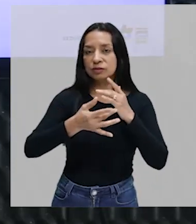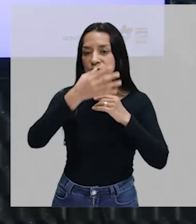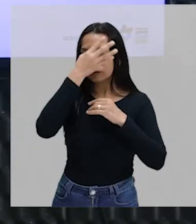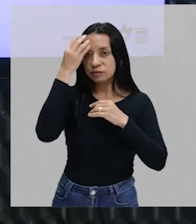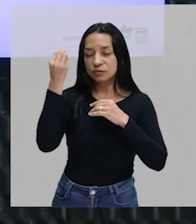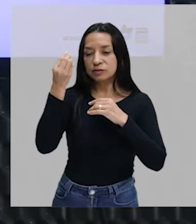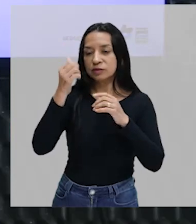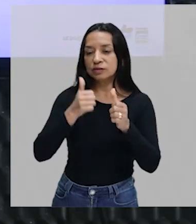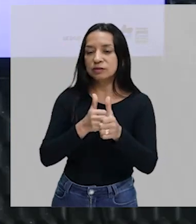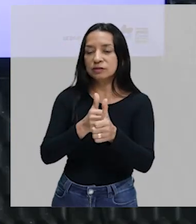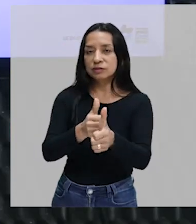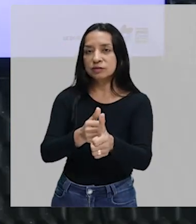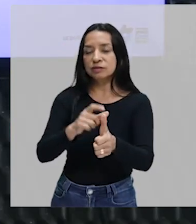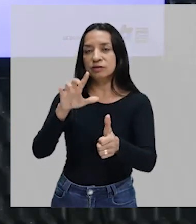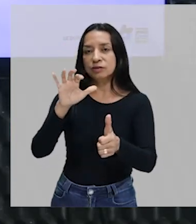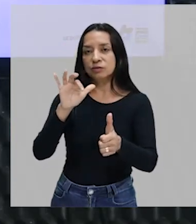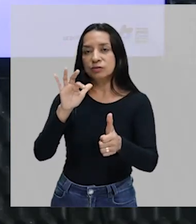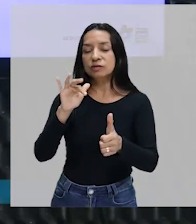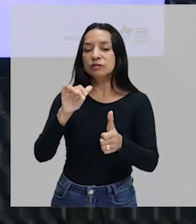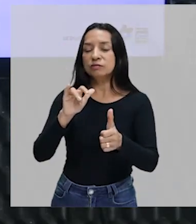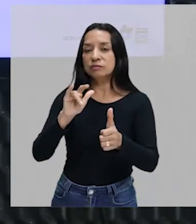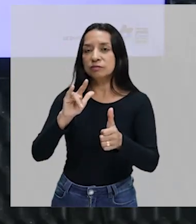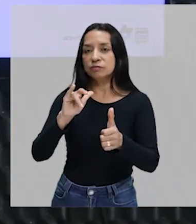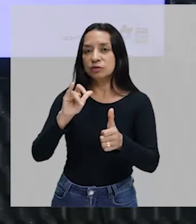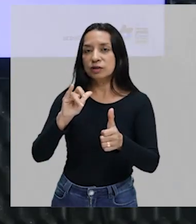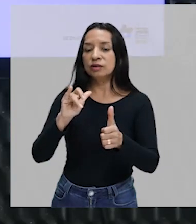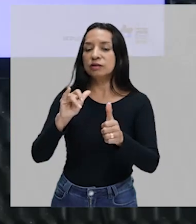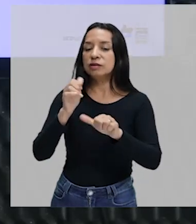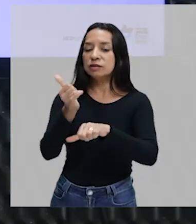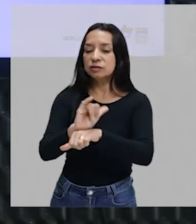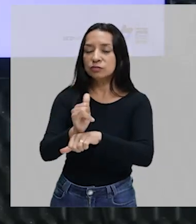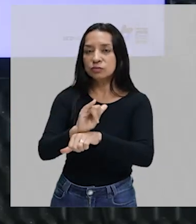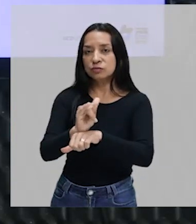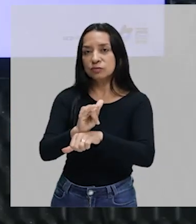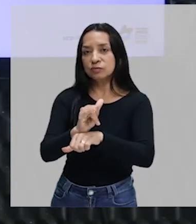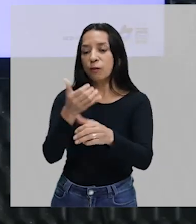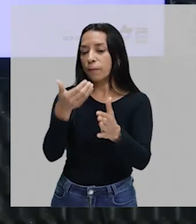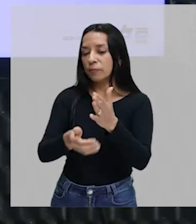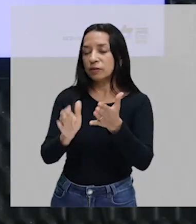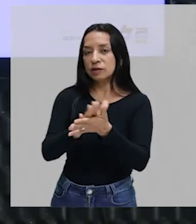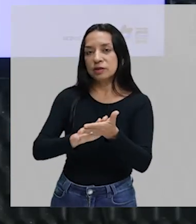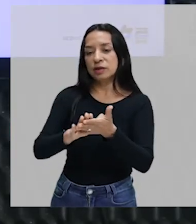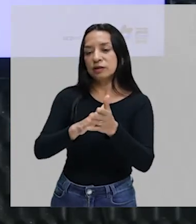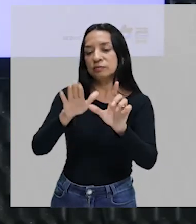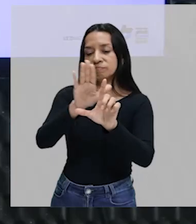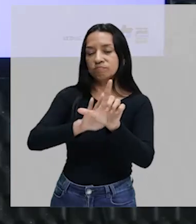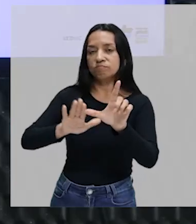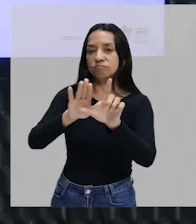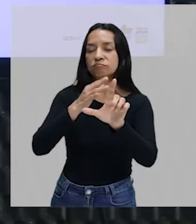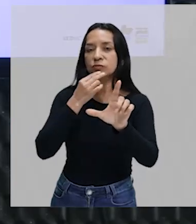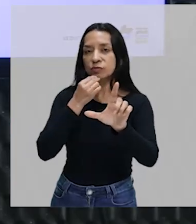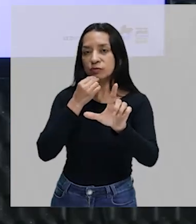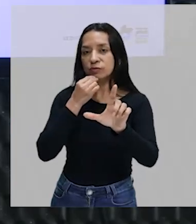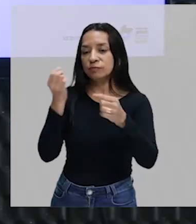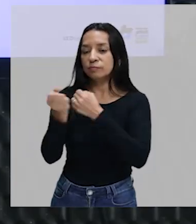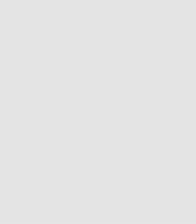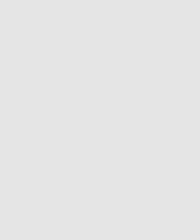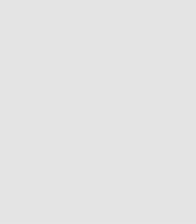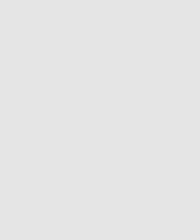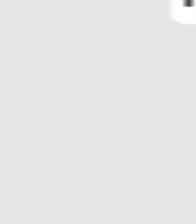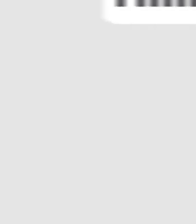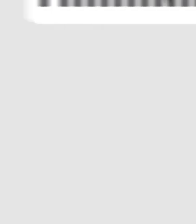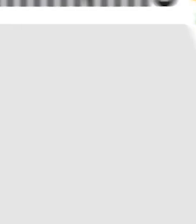esquece de seguir também no Instagram e no YouTube para não perder nada da nossa plataforma. Um abraço a todos. Tchau, tchau.